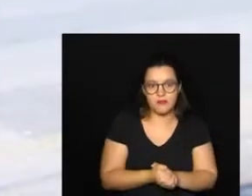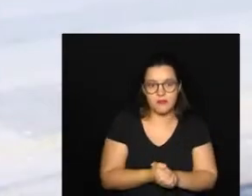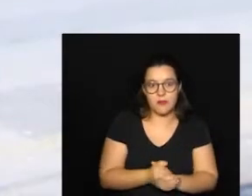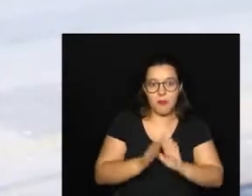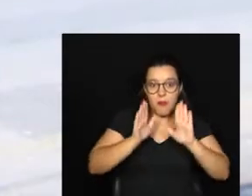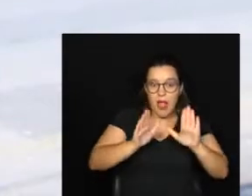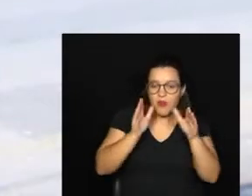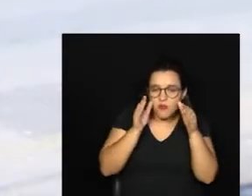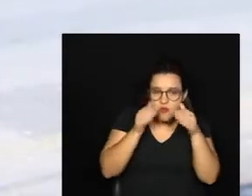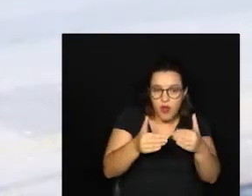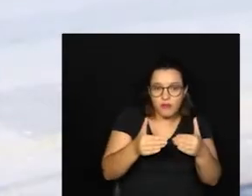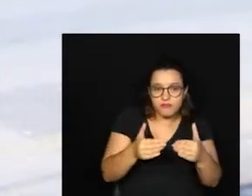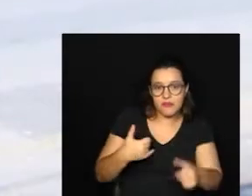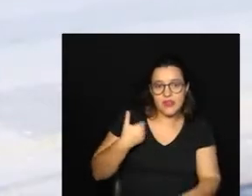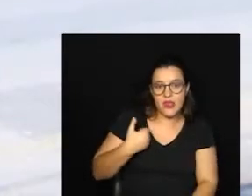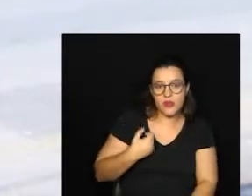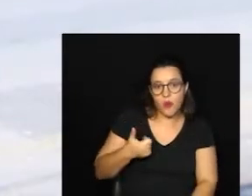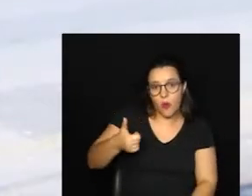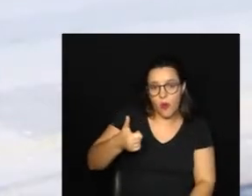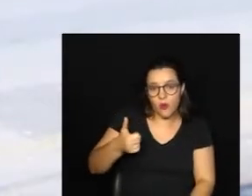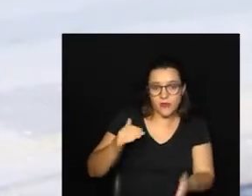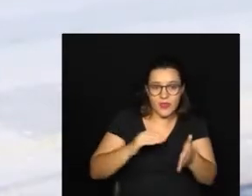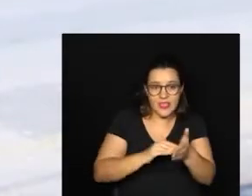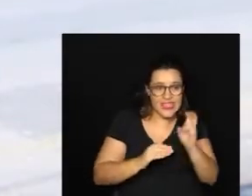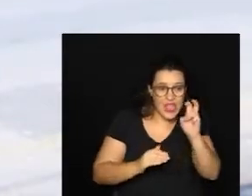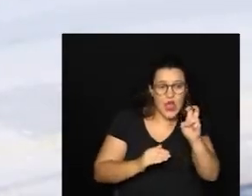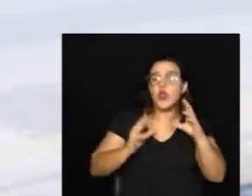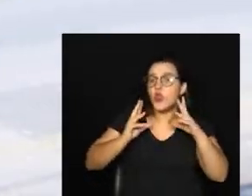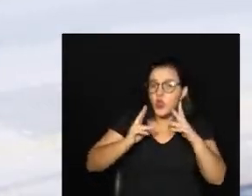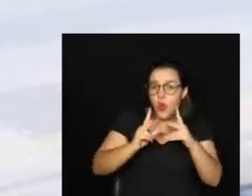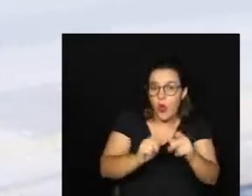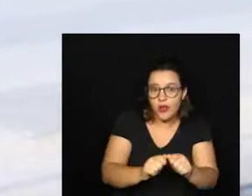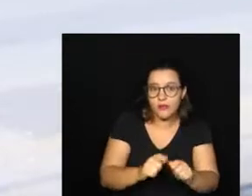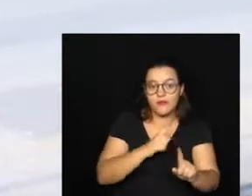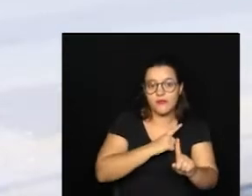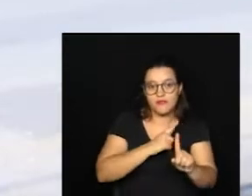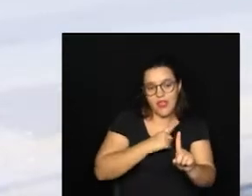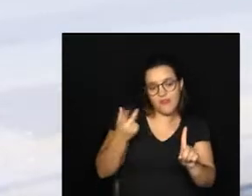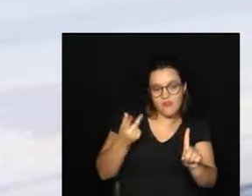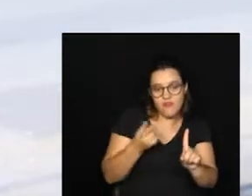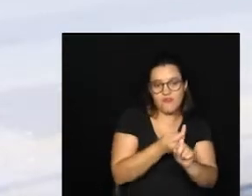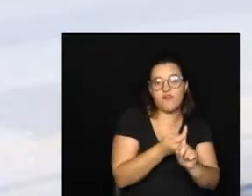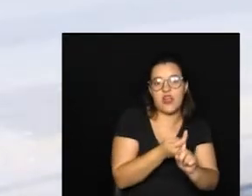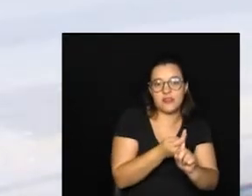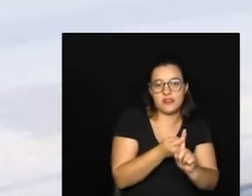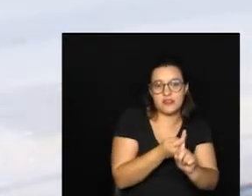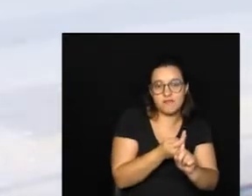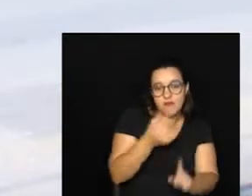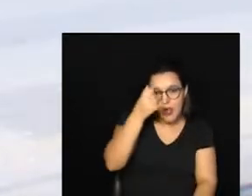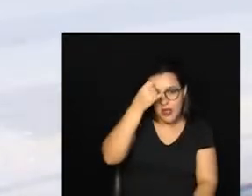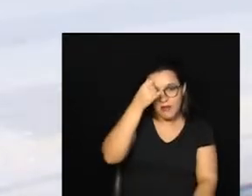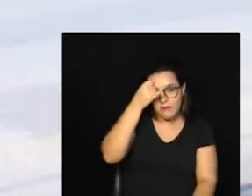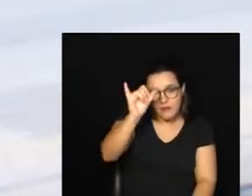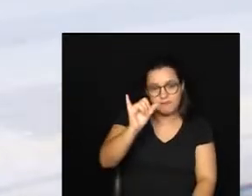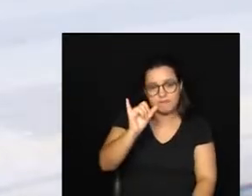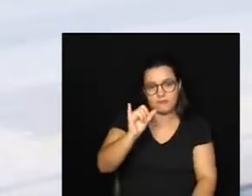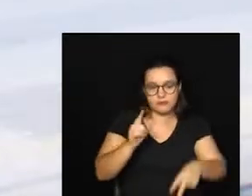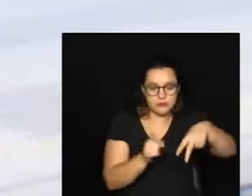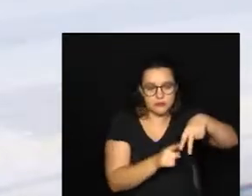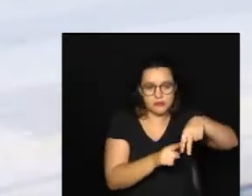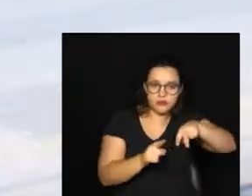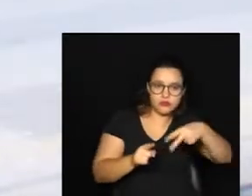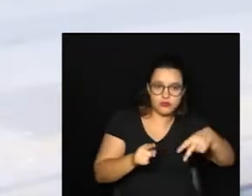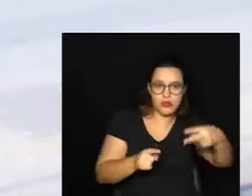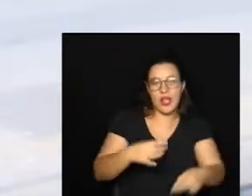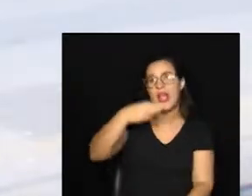anos, toda criança vai receber a dose da contra a poliomielite, que é a